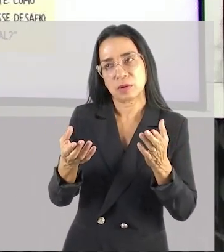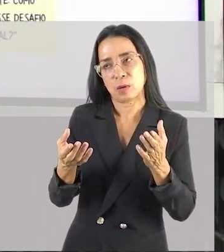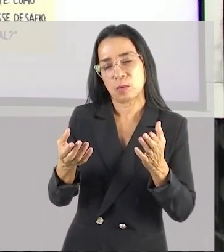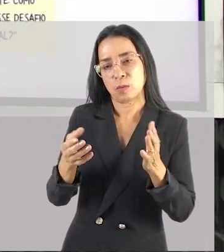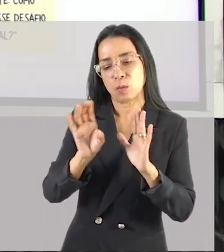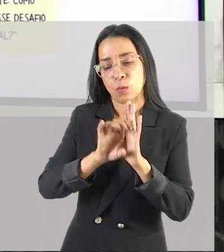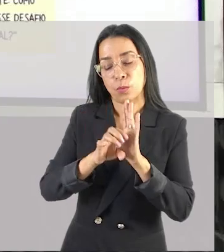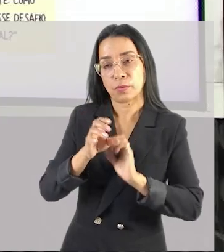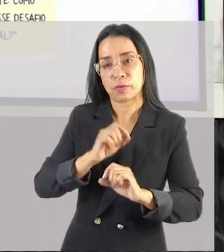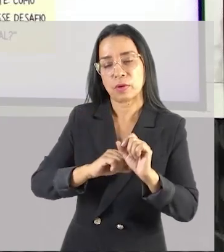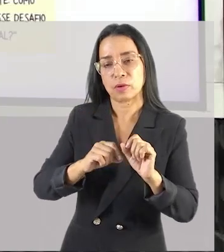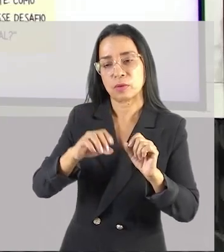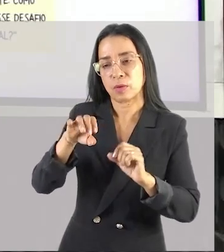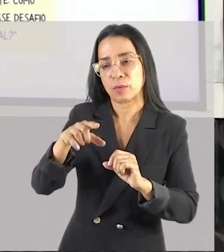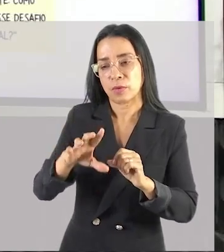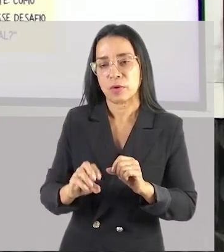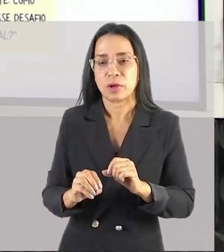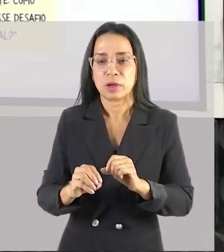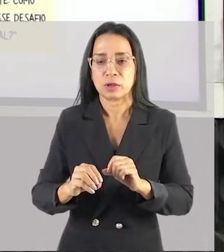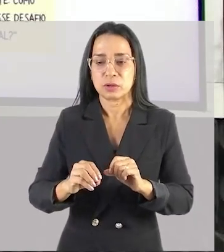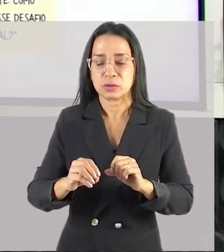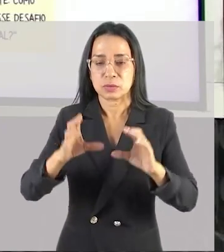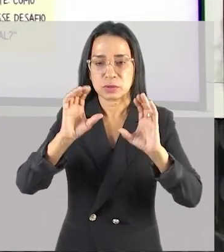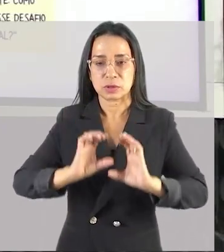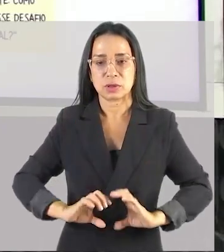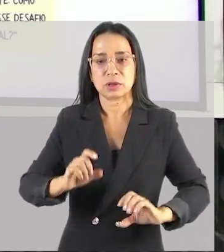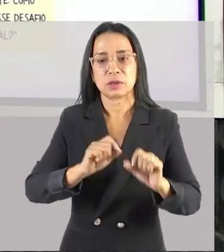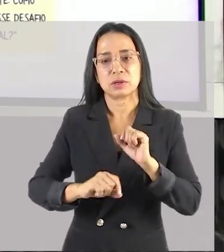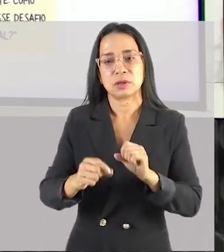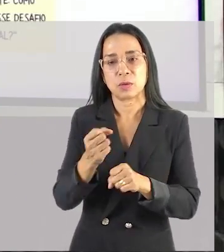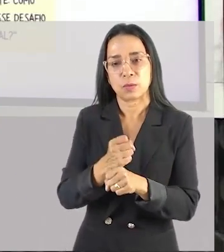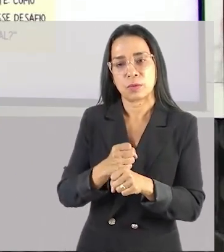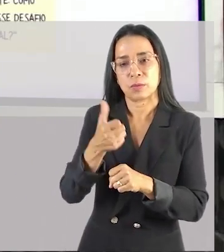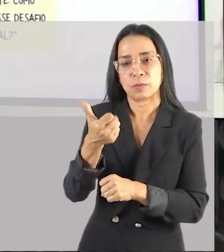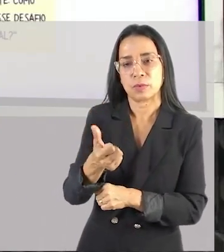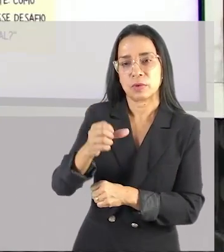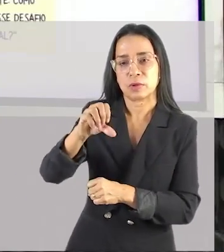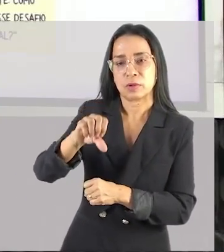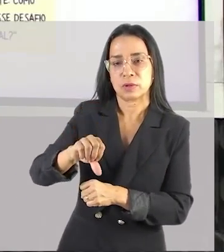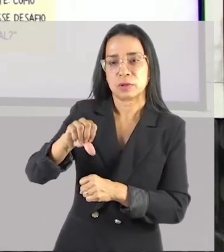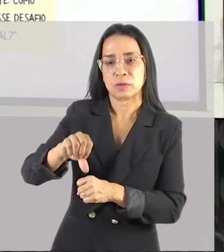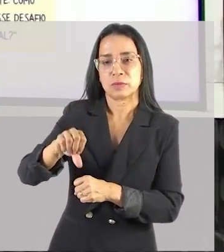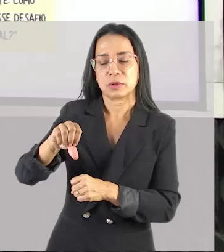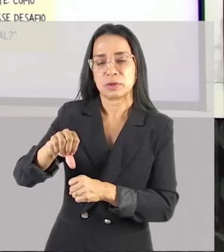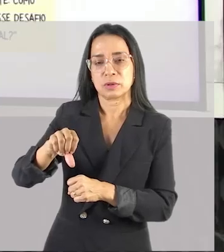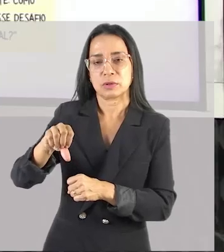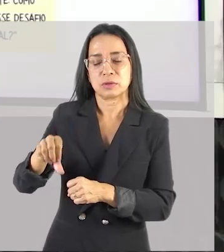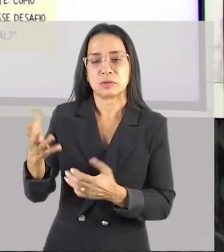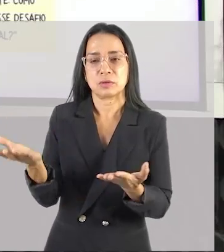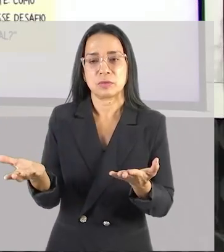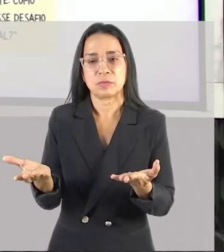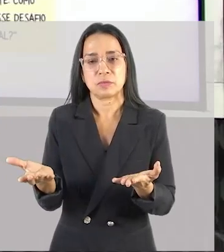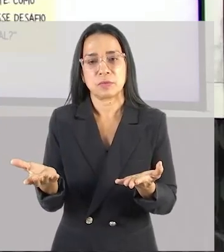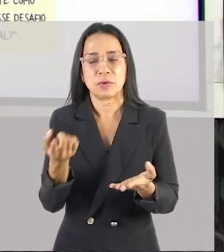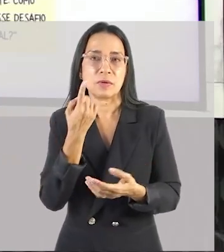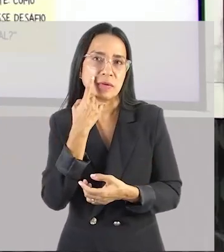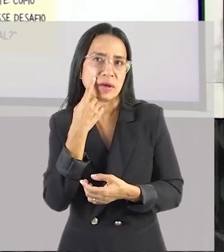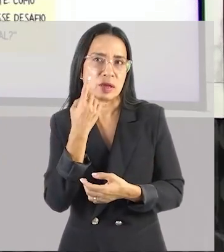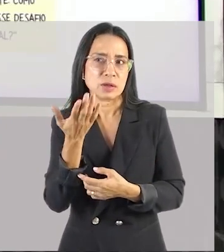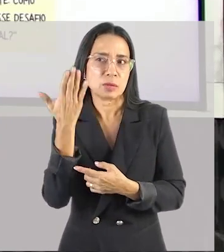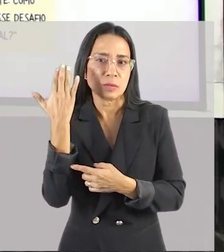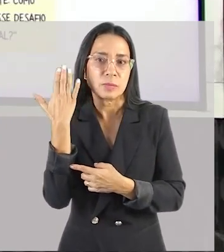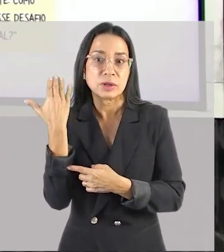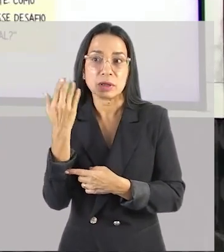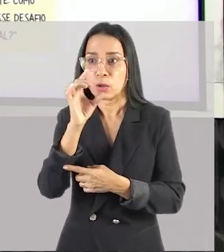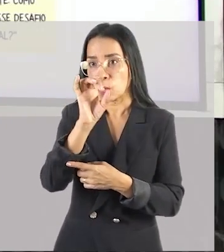Em 1999, olha como os temas no começo, eles só são palavras, né? Você não tem, como hoje é